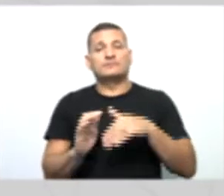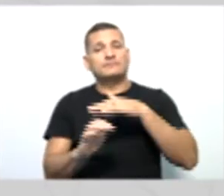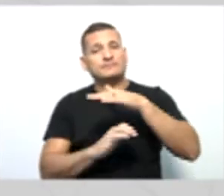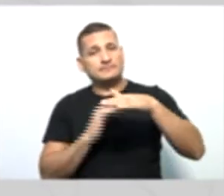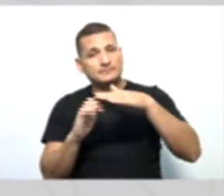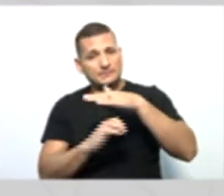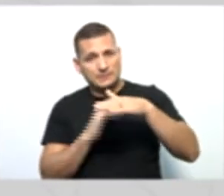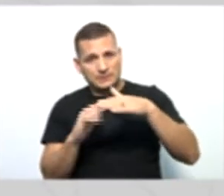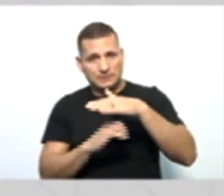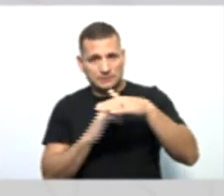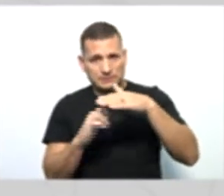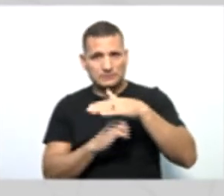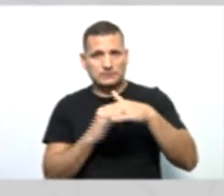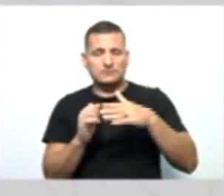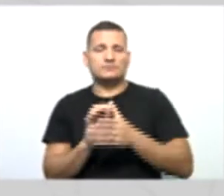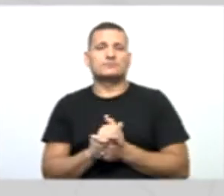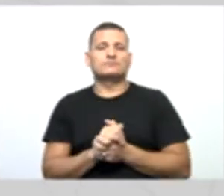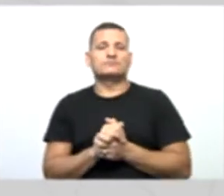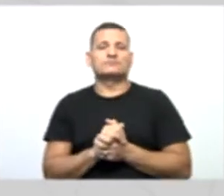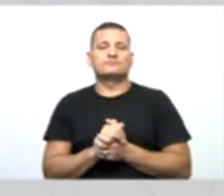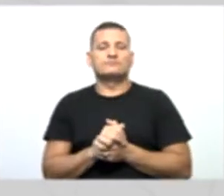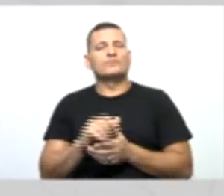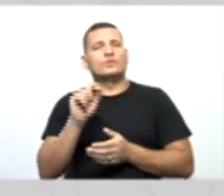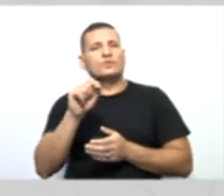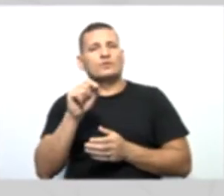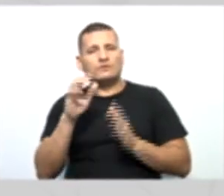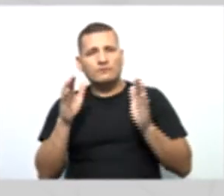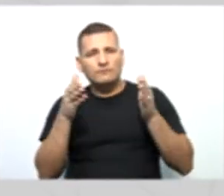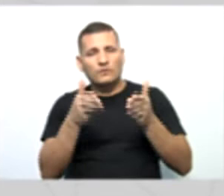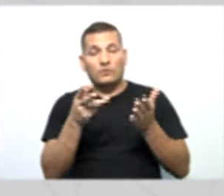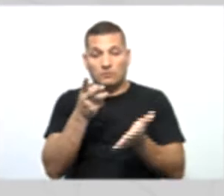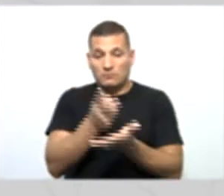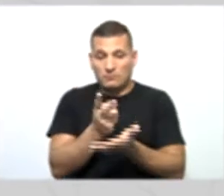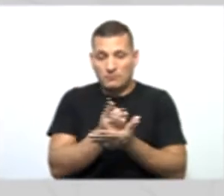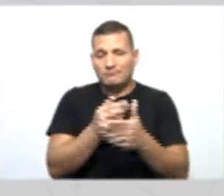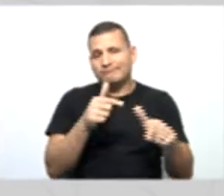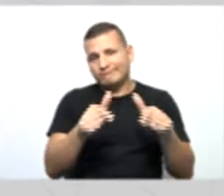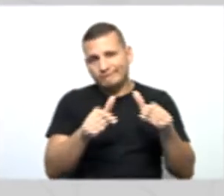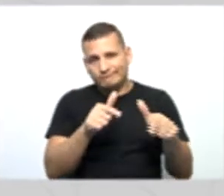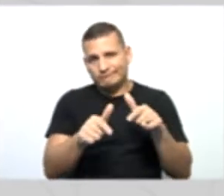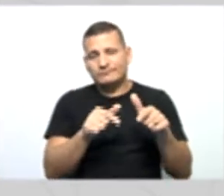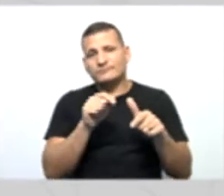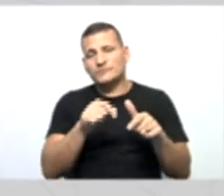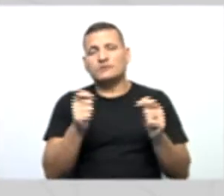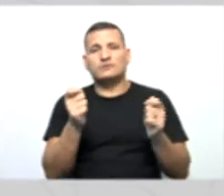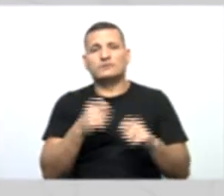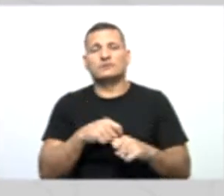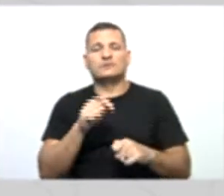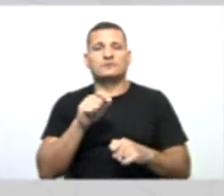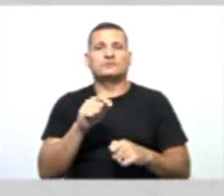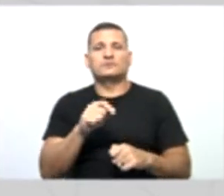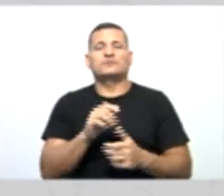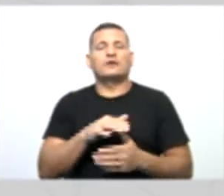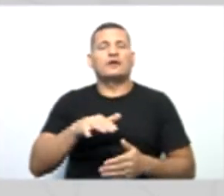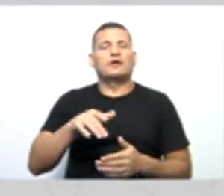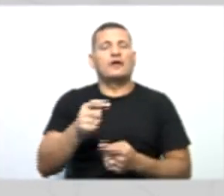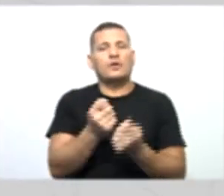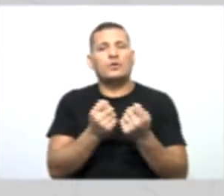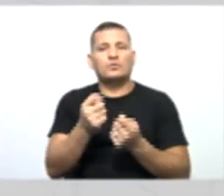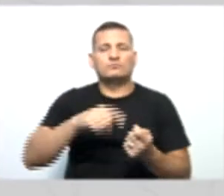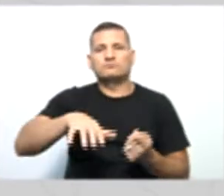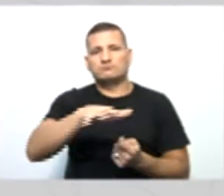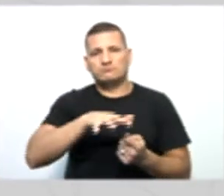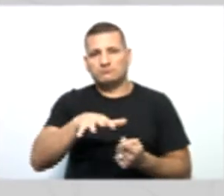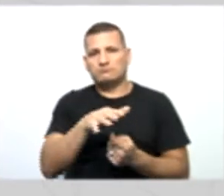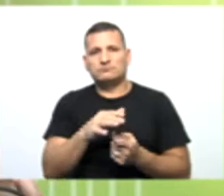empresas de médio e pequeno porte, direcionados para a mesma atividade econômica, ajudava a sobrevivência no mercado. Então, seria mais ou